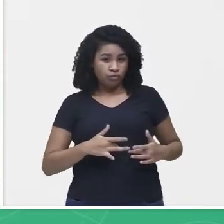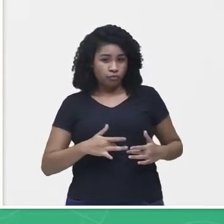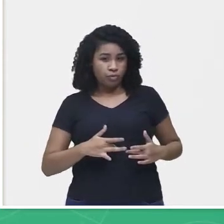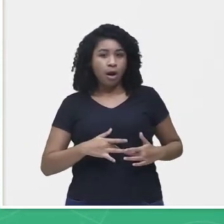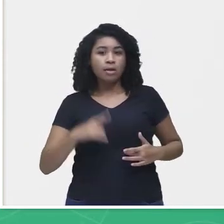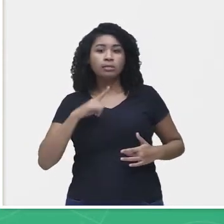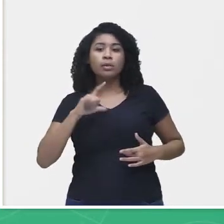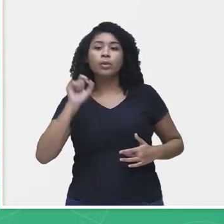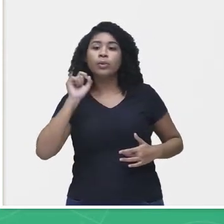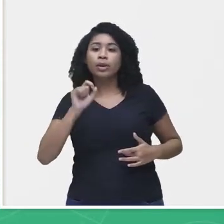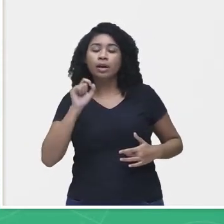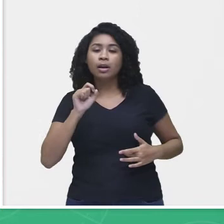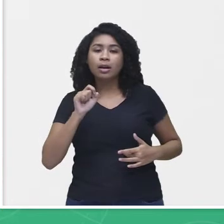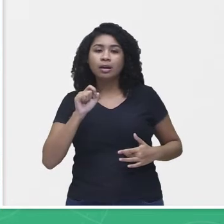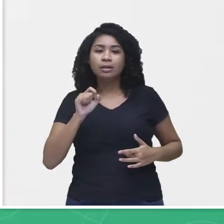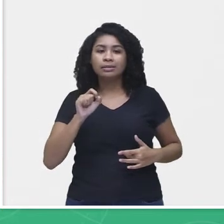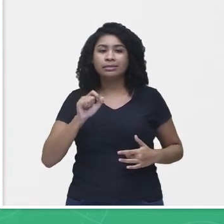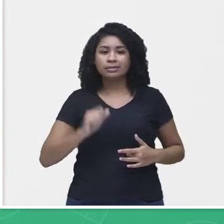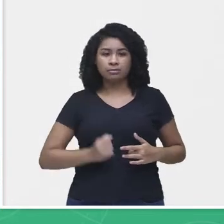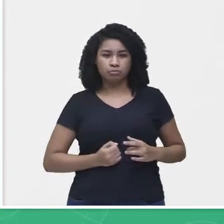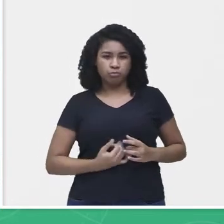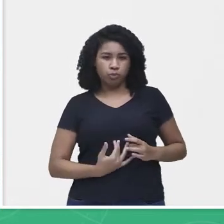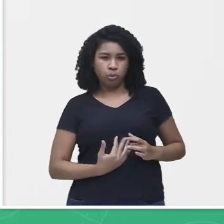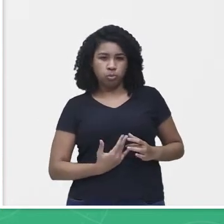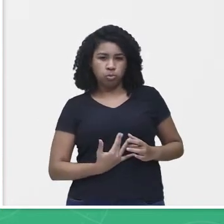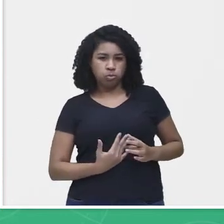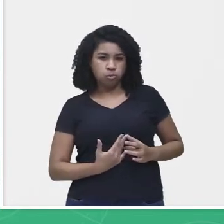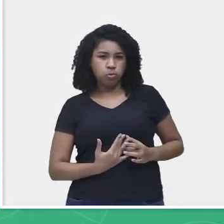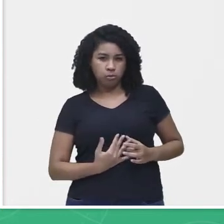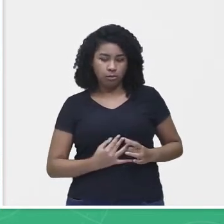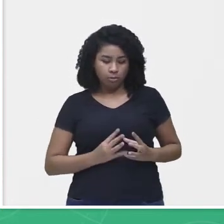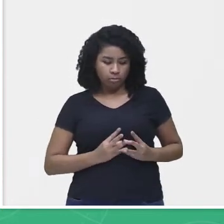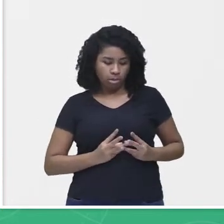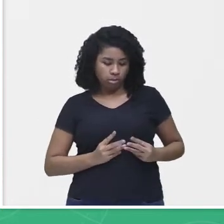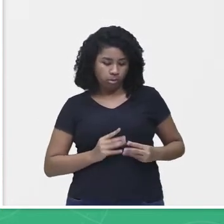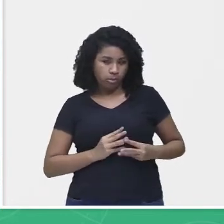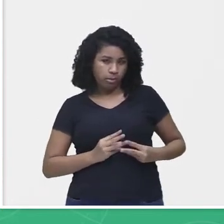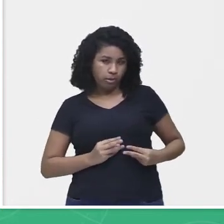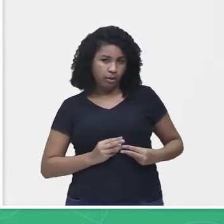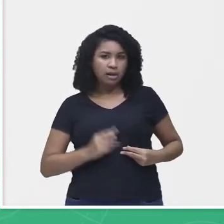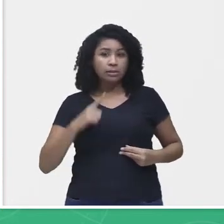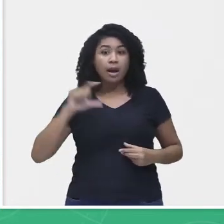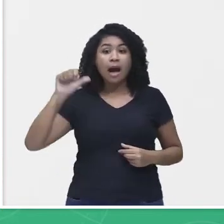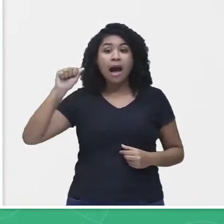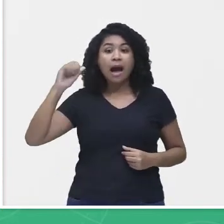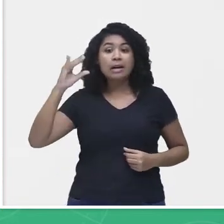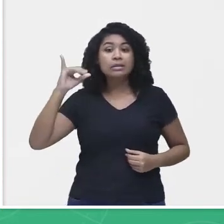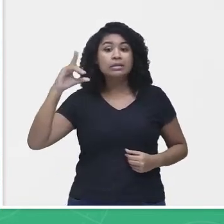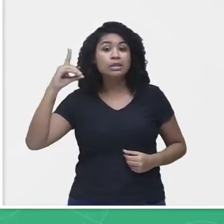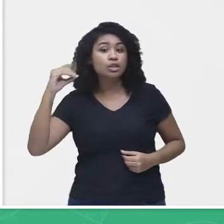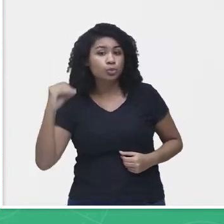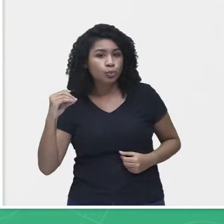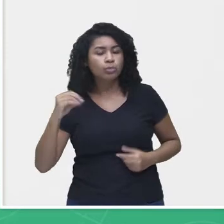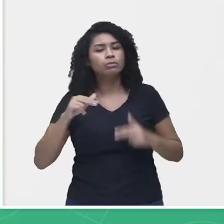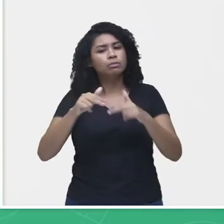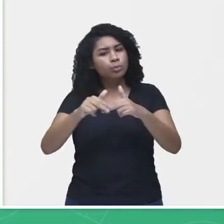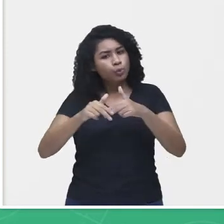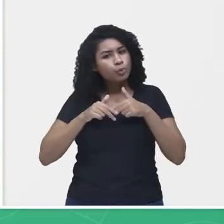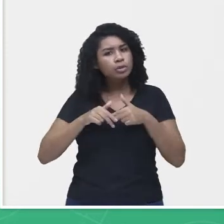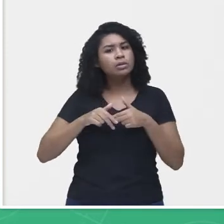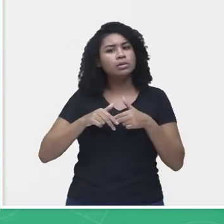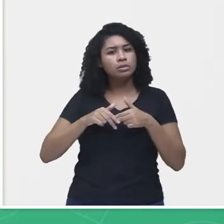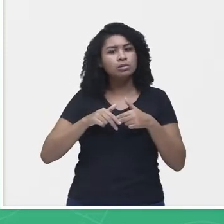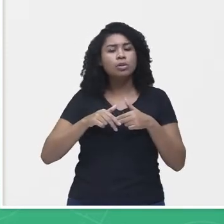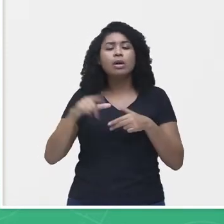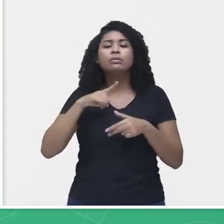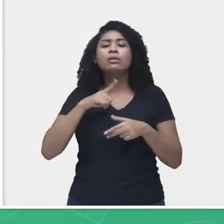gástrico, gente, ele está rico em ácido clorídrico. É por isso que o estômago é muito ácido, né? Porque eu tenho o